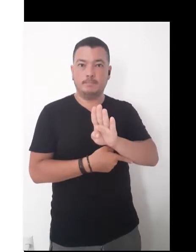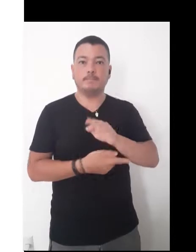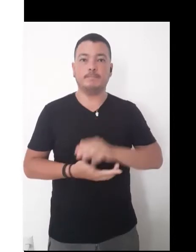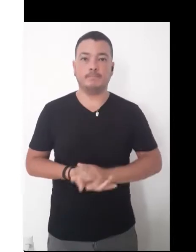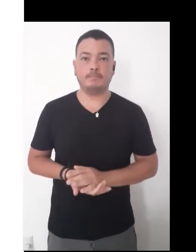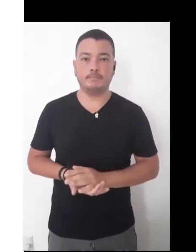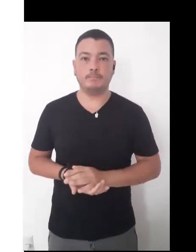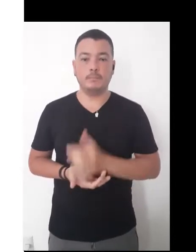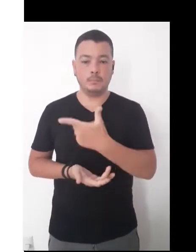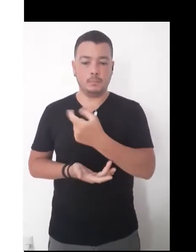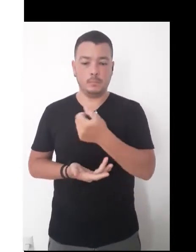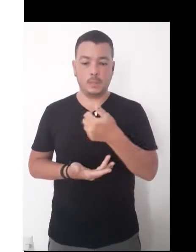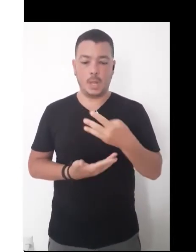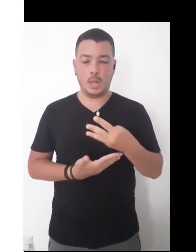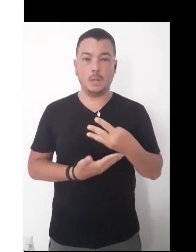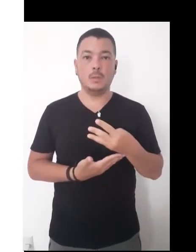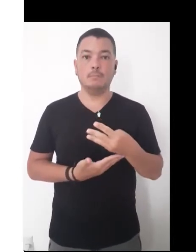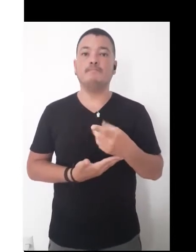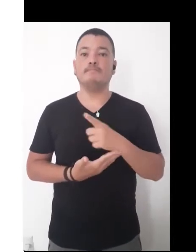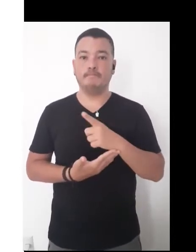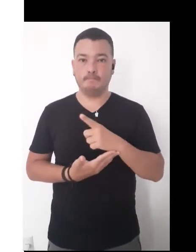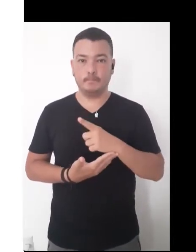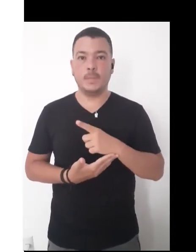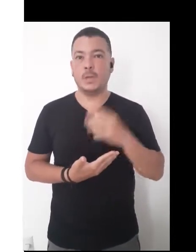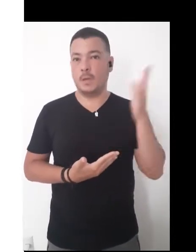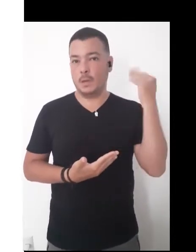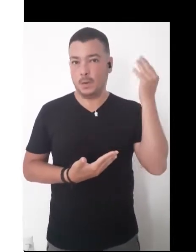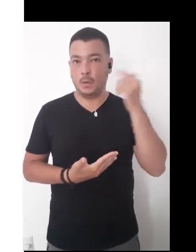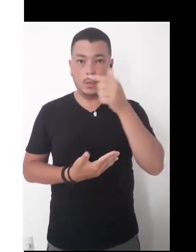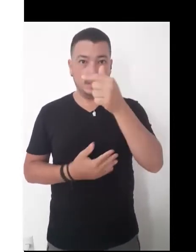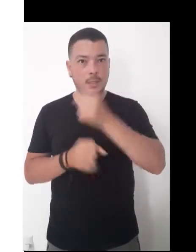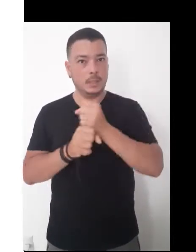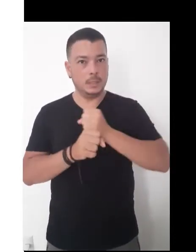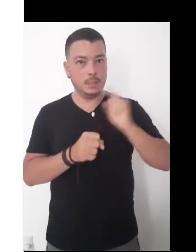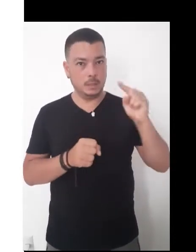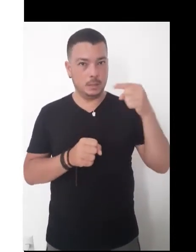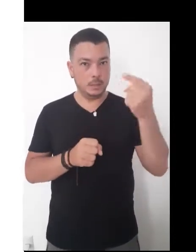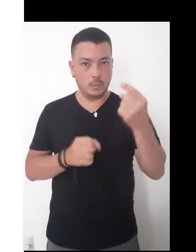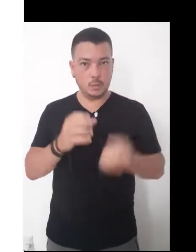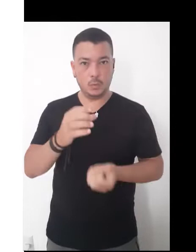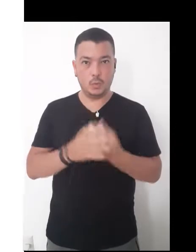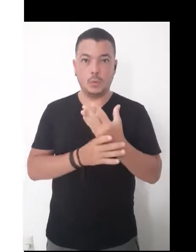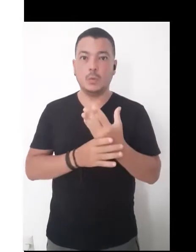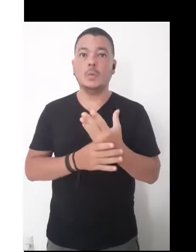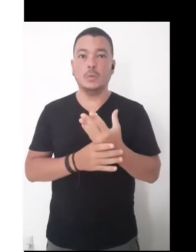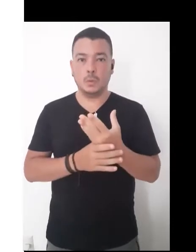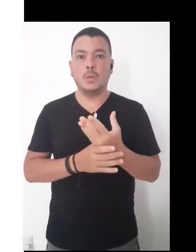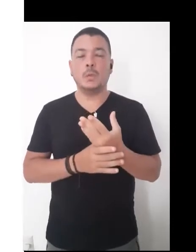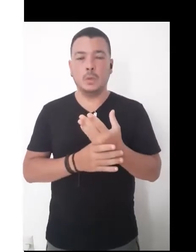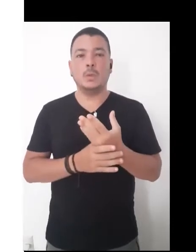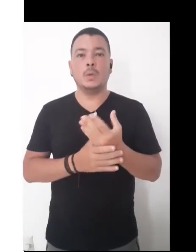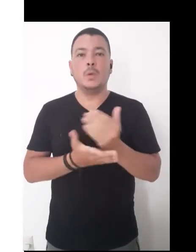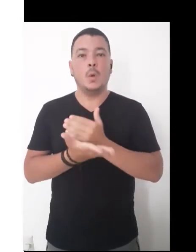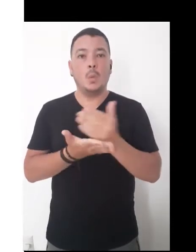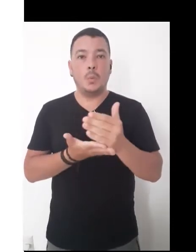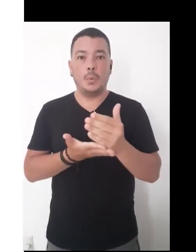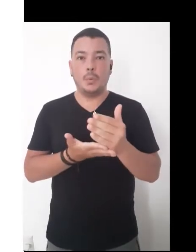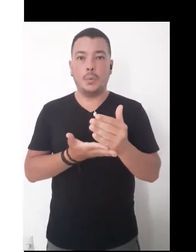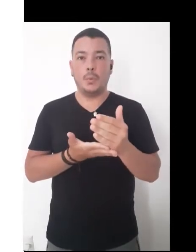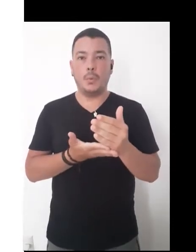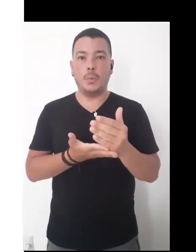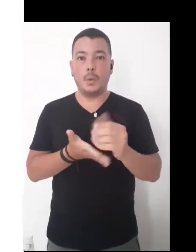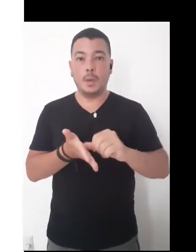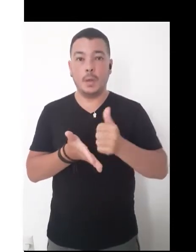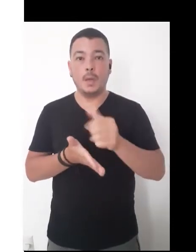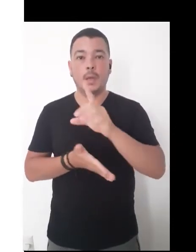em 2014, teve um lapso um pouco maior de tempo, 7 anos depois, começam a surgir as primeiras